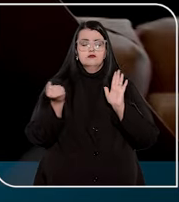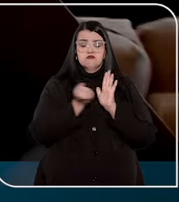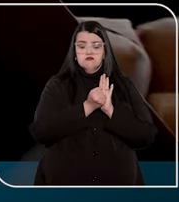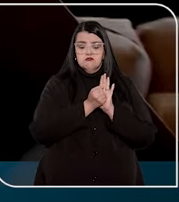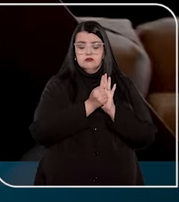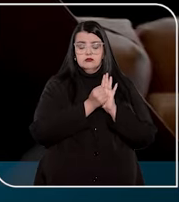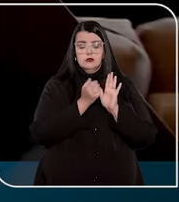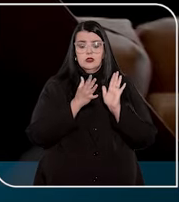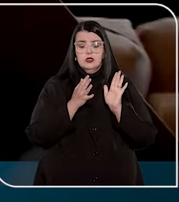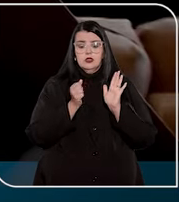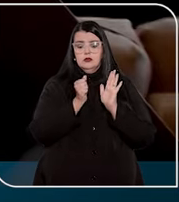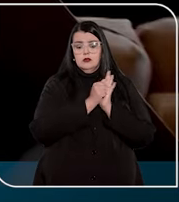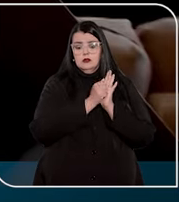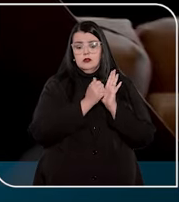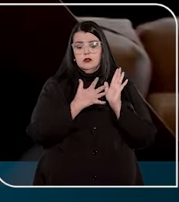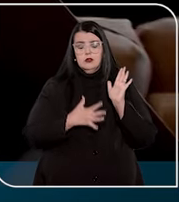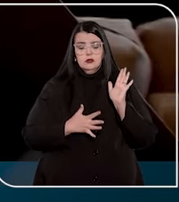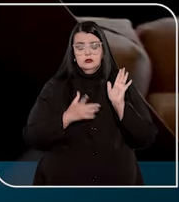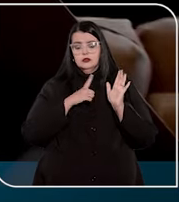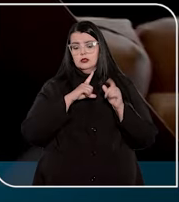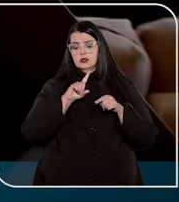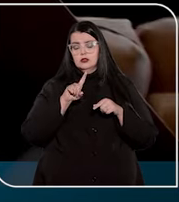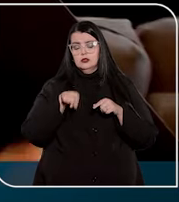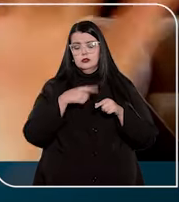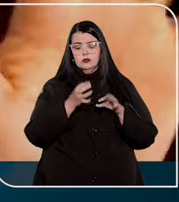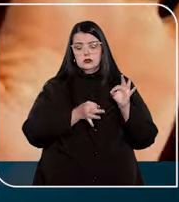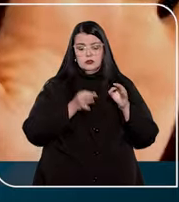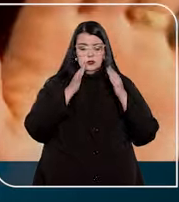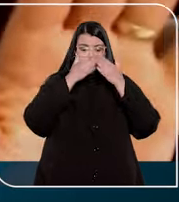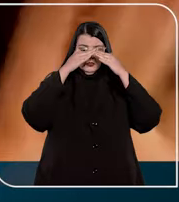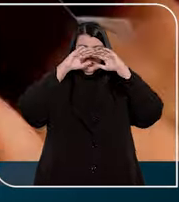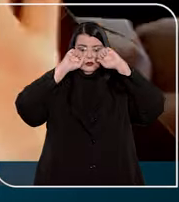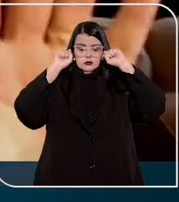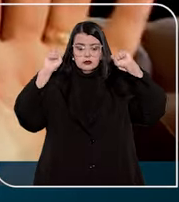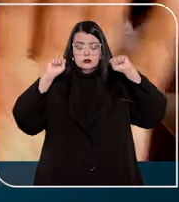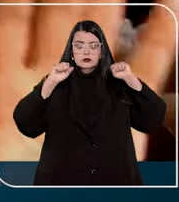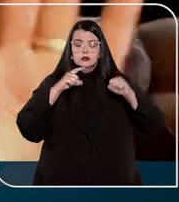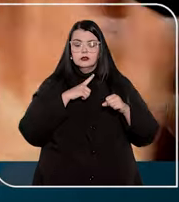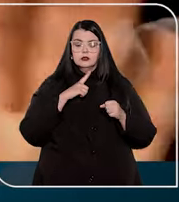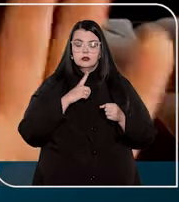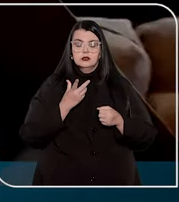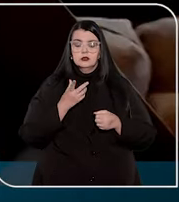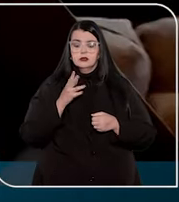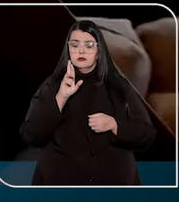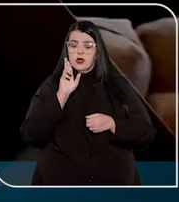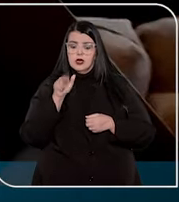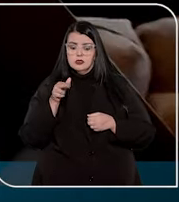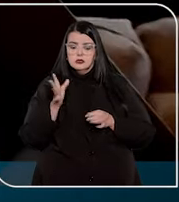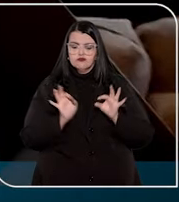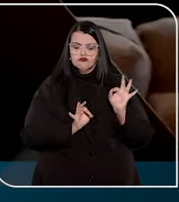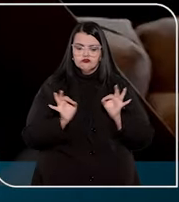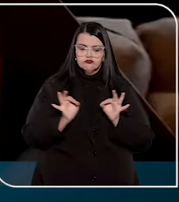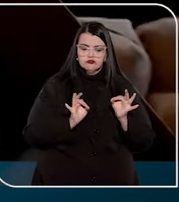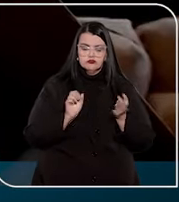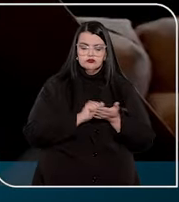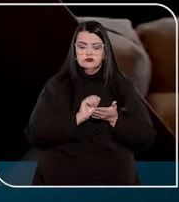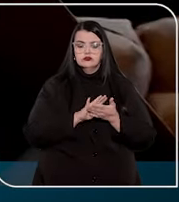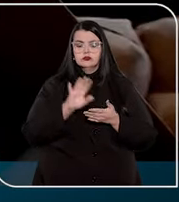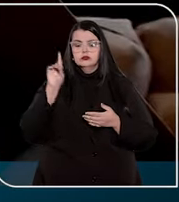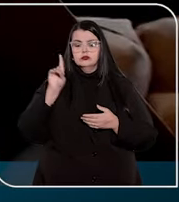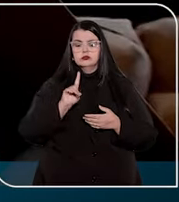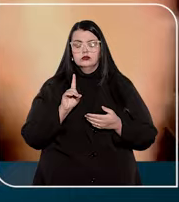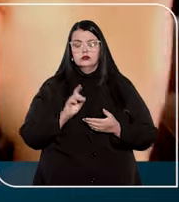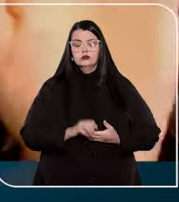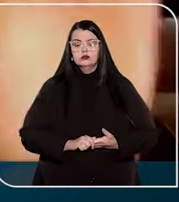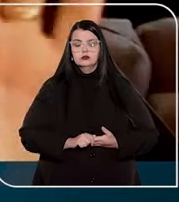às vezes o tribunal vem e julga a sua causa dizendo X por causa da razão Y. Então ele define o direito dispositivo,